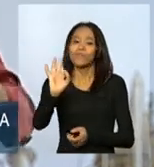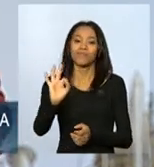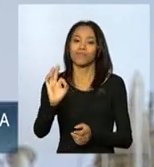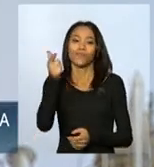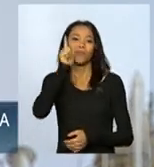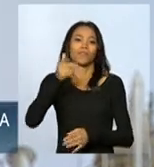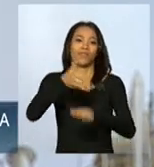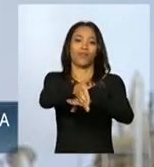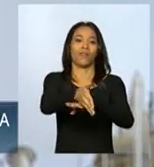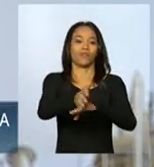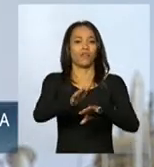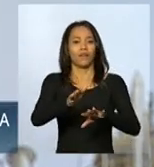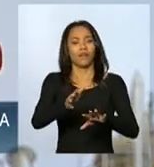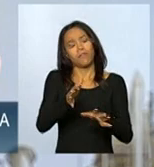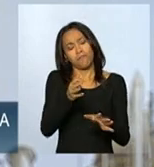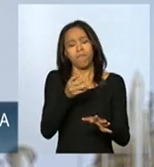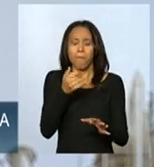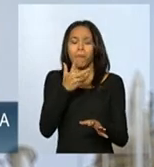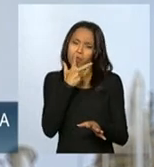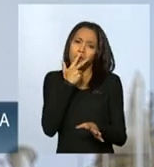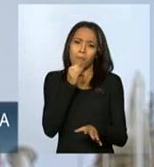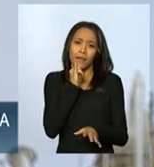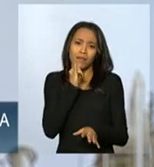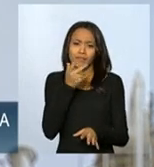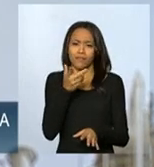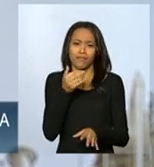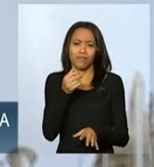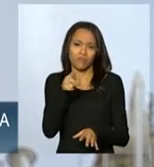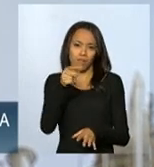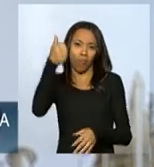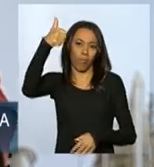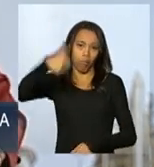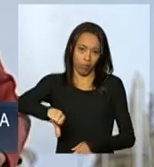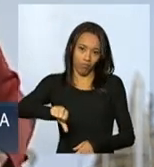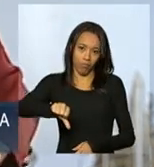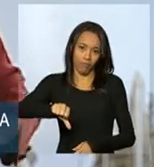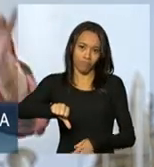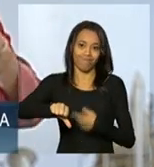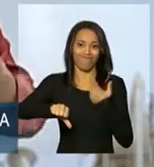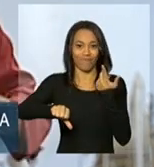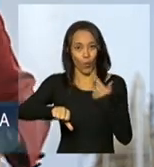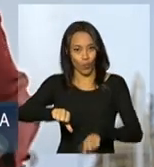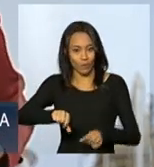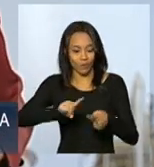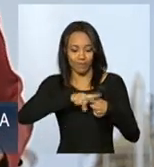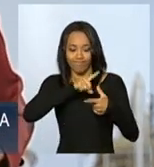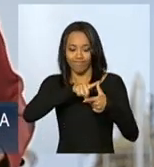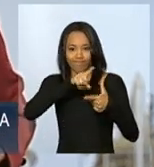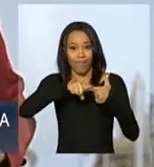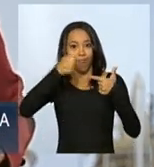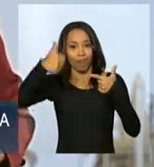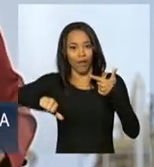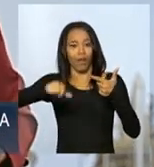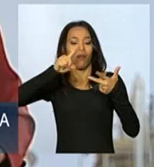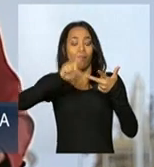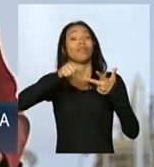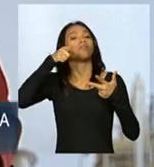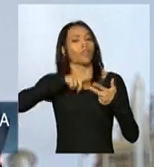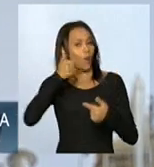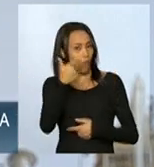entrou. Vamos supor que você não seja. Tem mais uma outra coisa que você pode